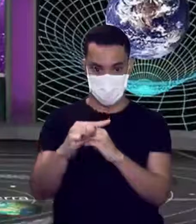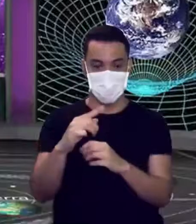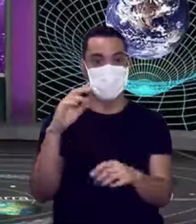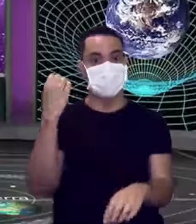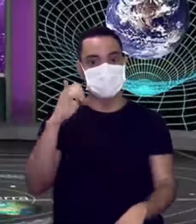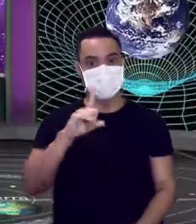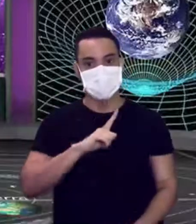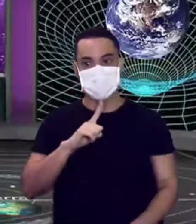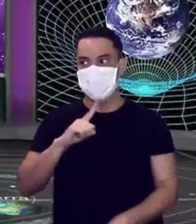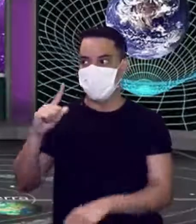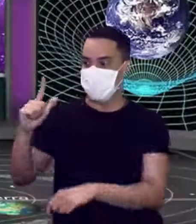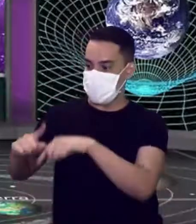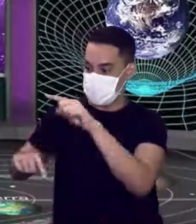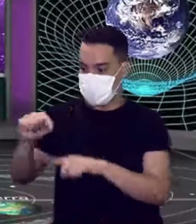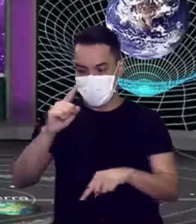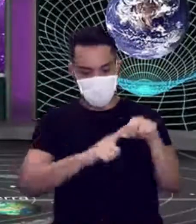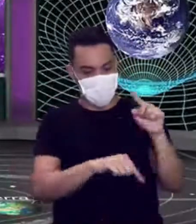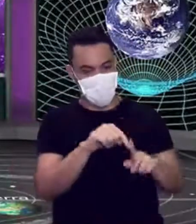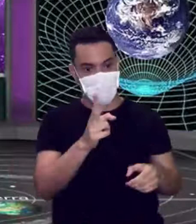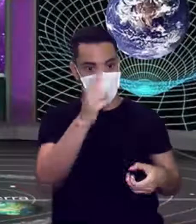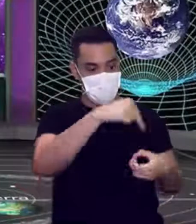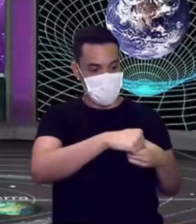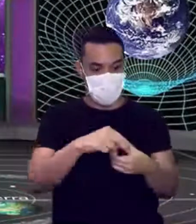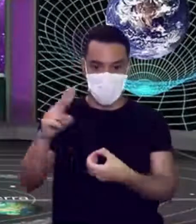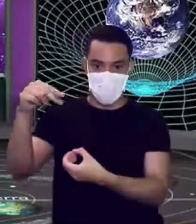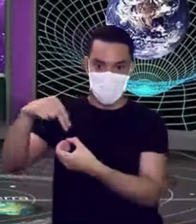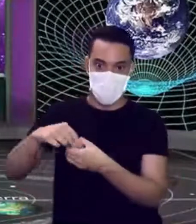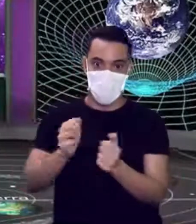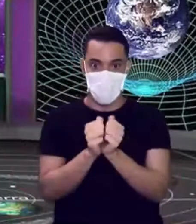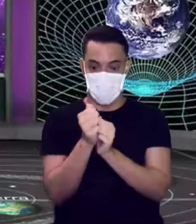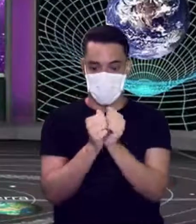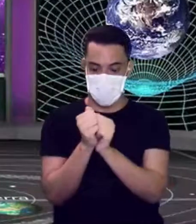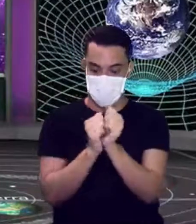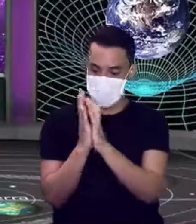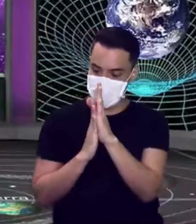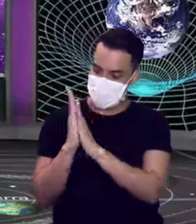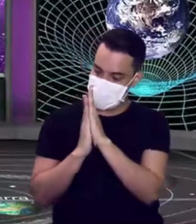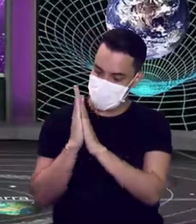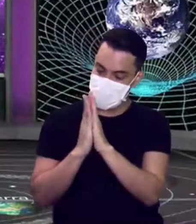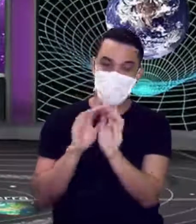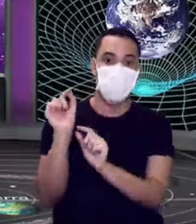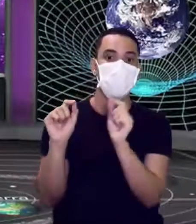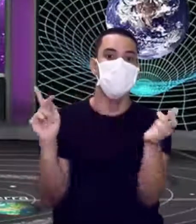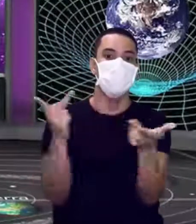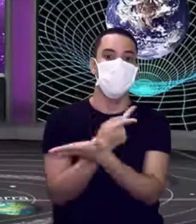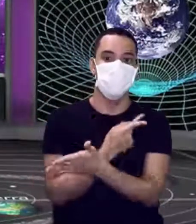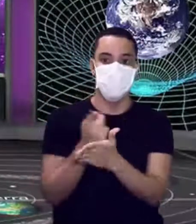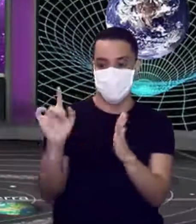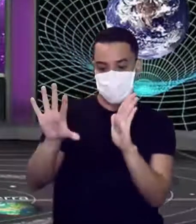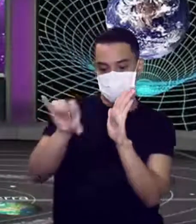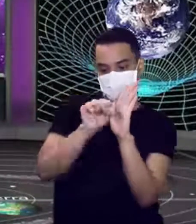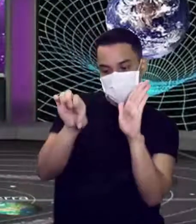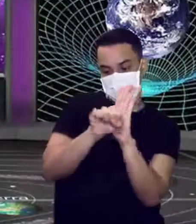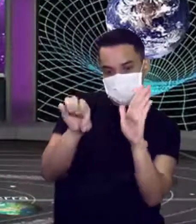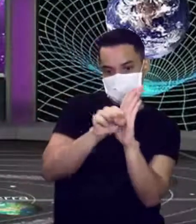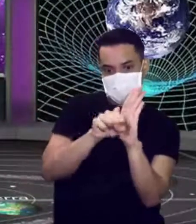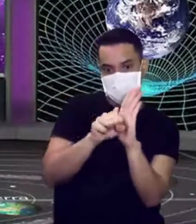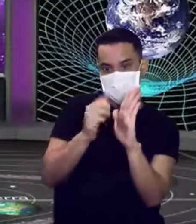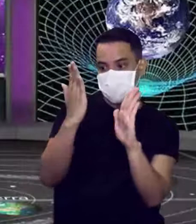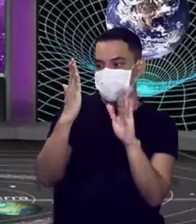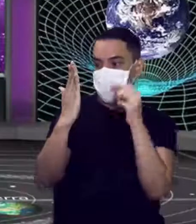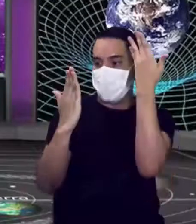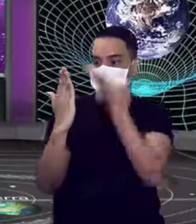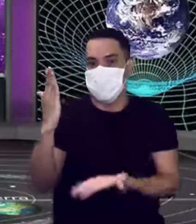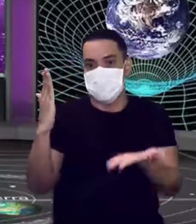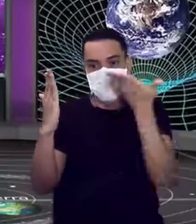corpos neutros, por exemplo, e você esfrega, o que acontece? Um vai ganhar os elétrons do outro, então